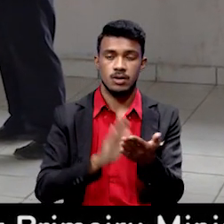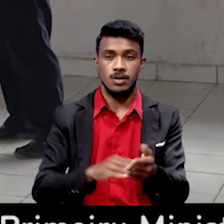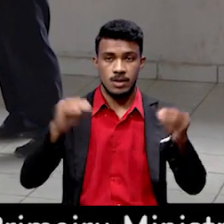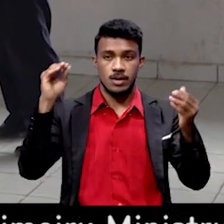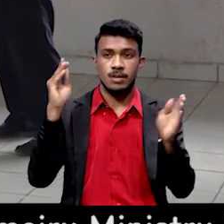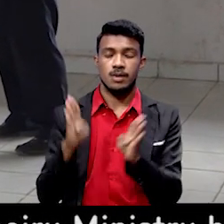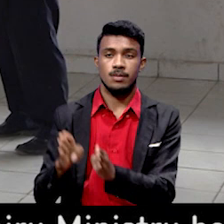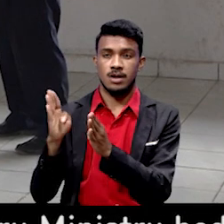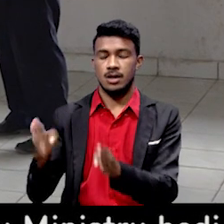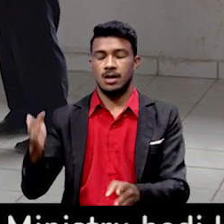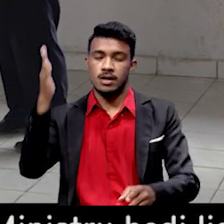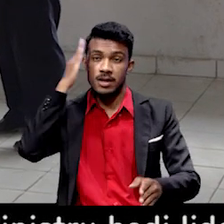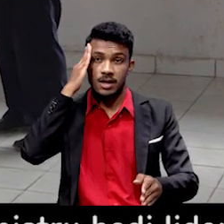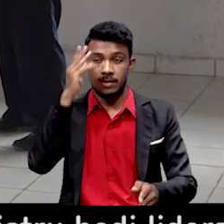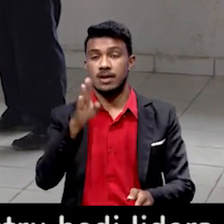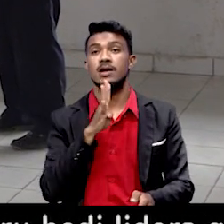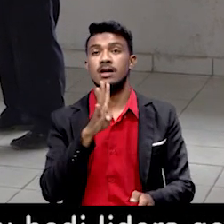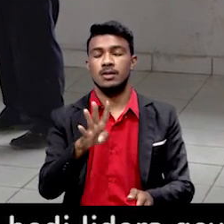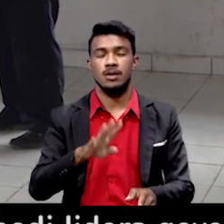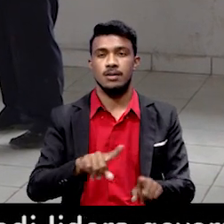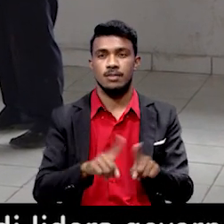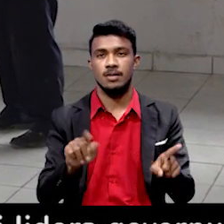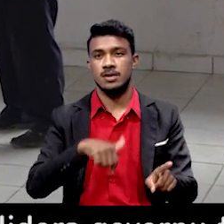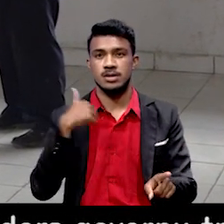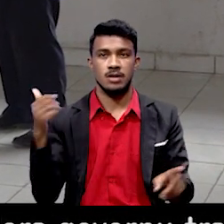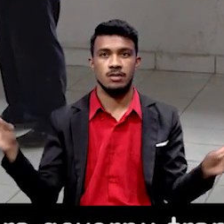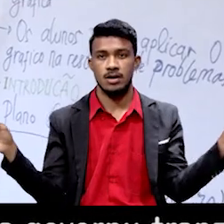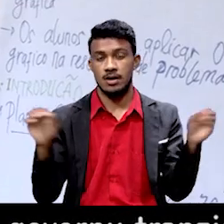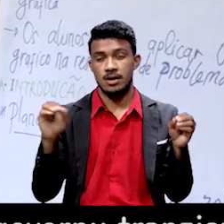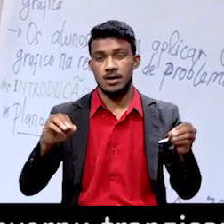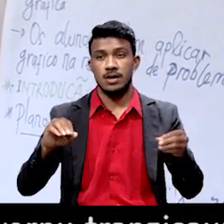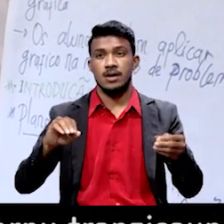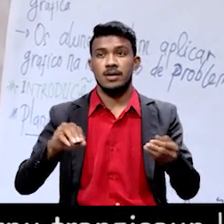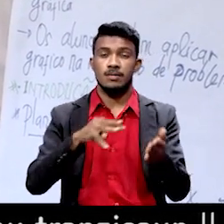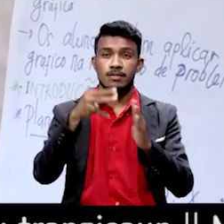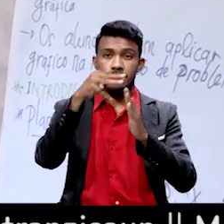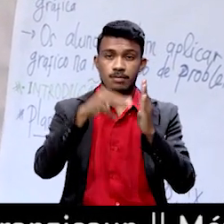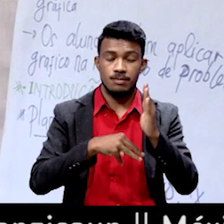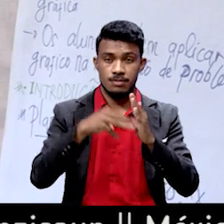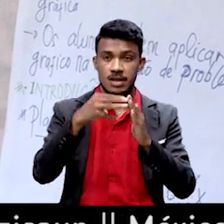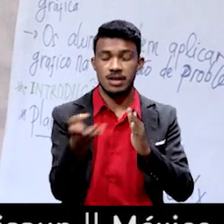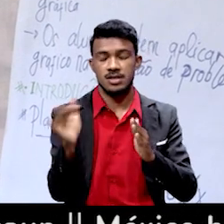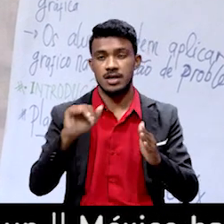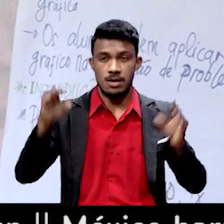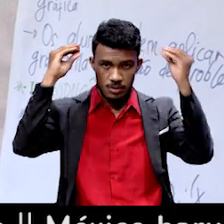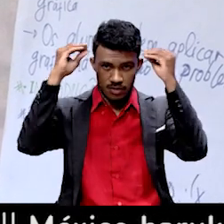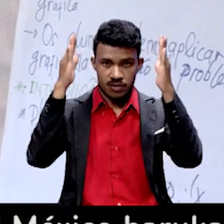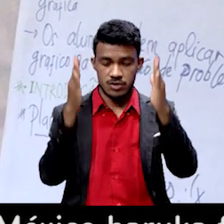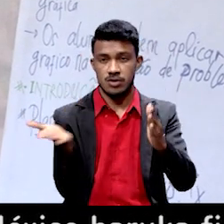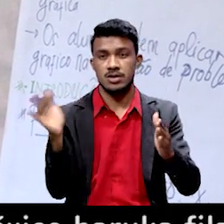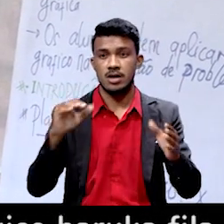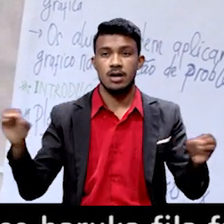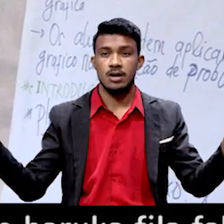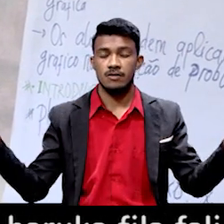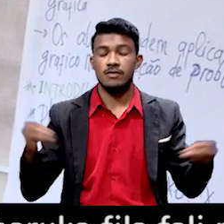ba língua, mai be ia Balon lae. Tambane mak matéria sira nebe professor sira fo la retan